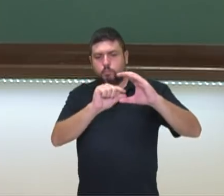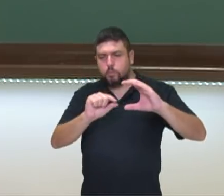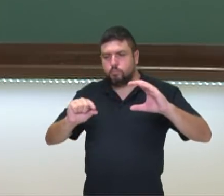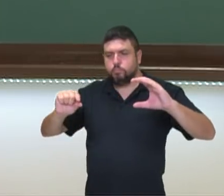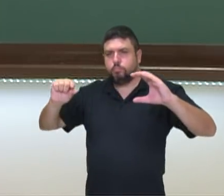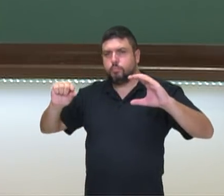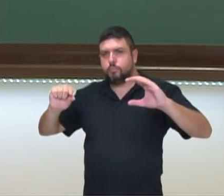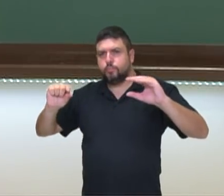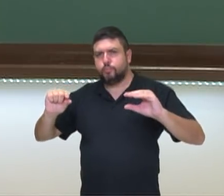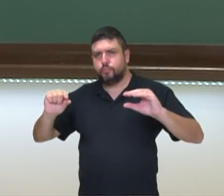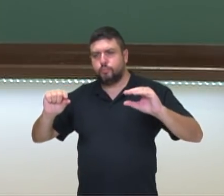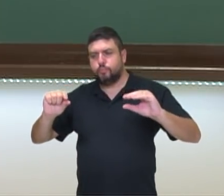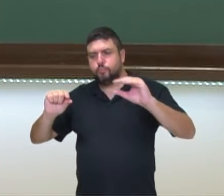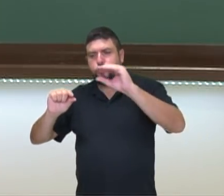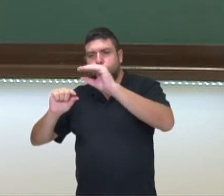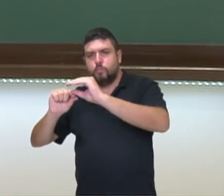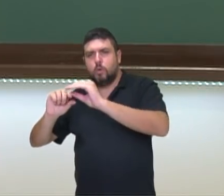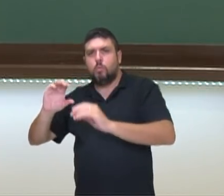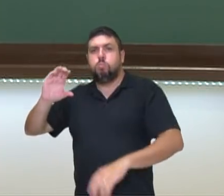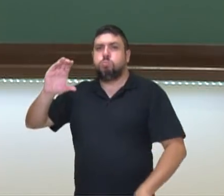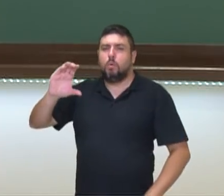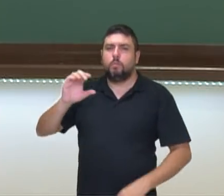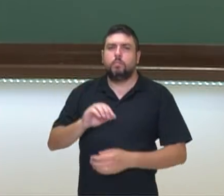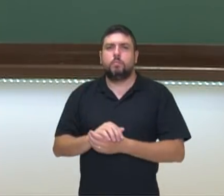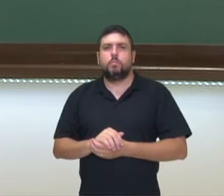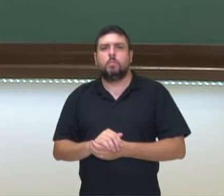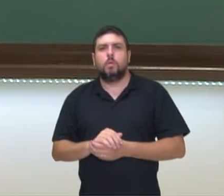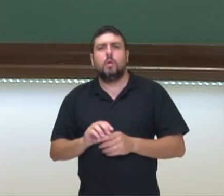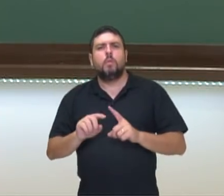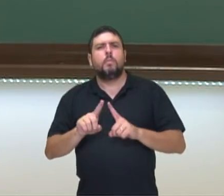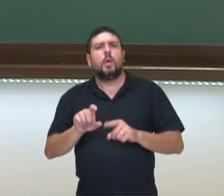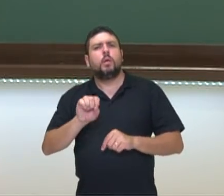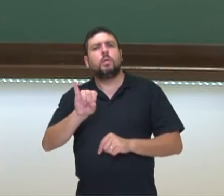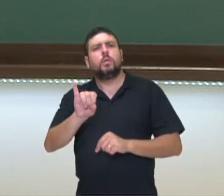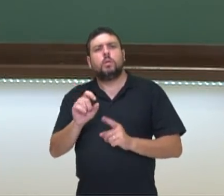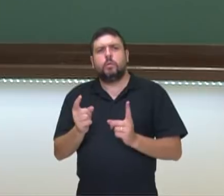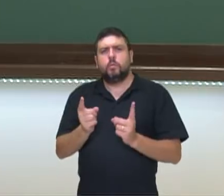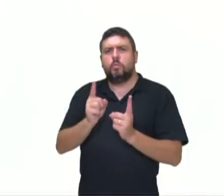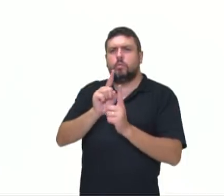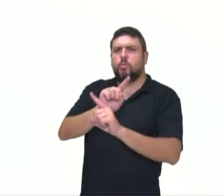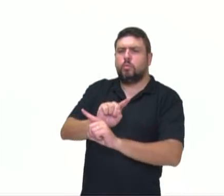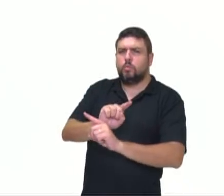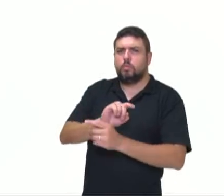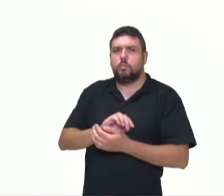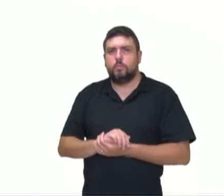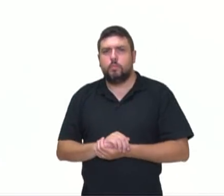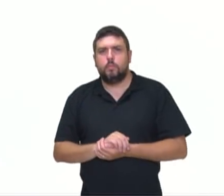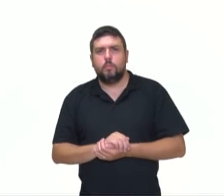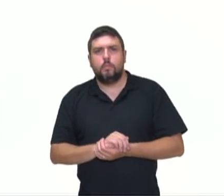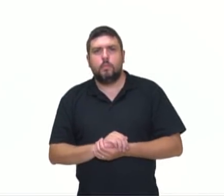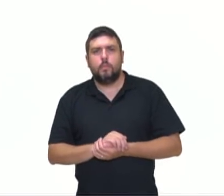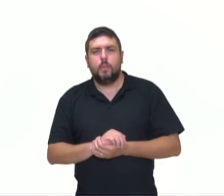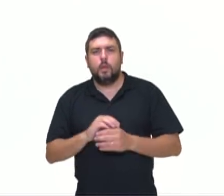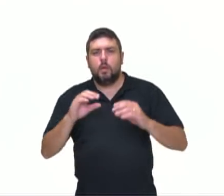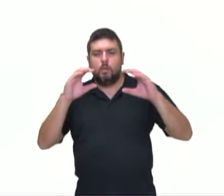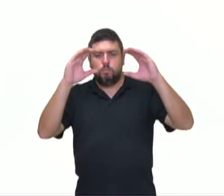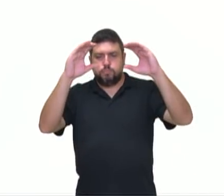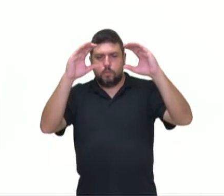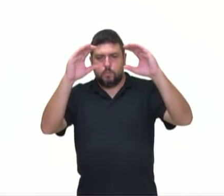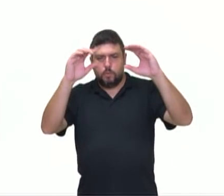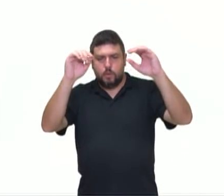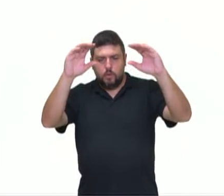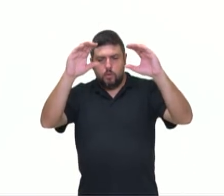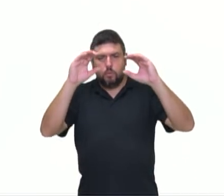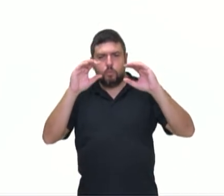e aí, se eu quero descobrir o subtraindo? Olha lá, descubra esse valor.